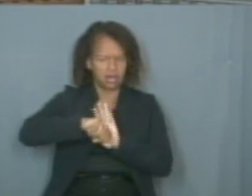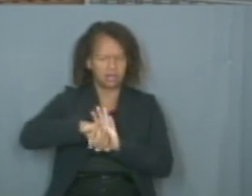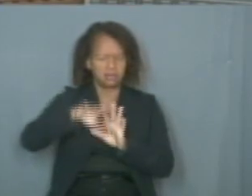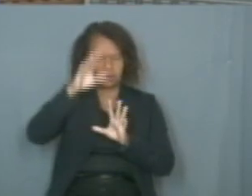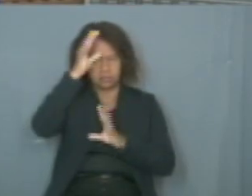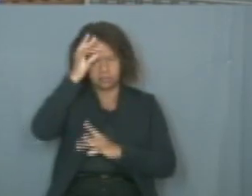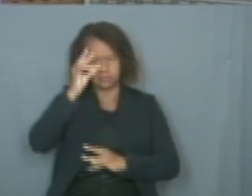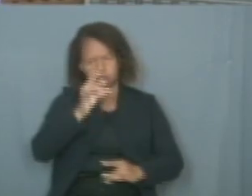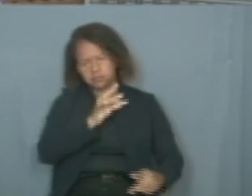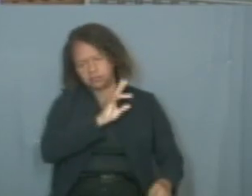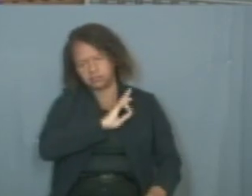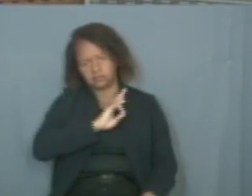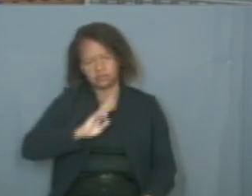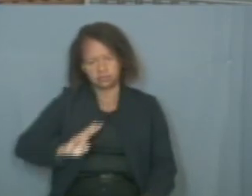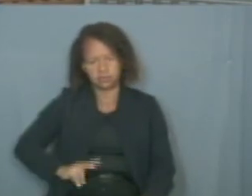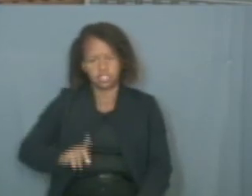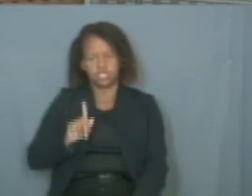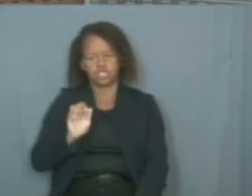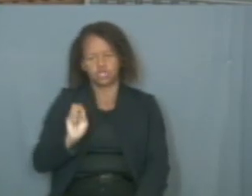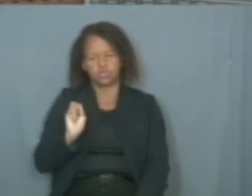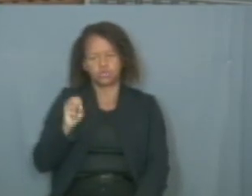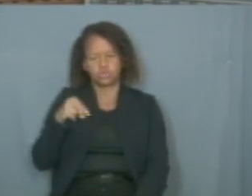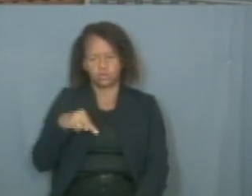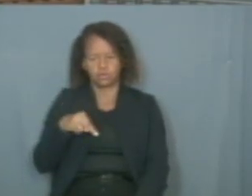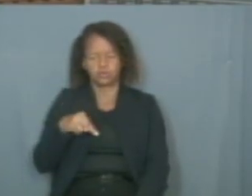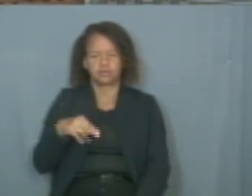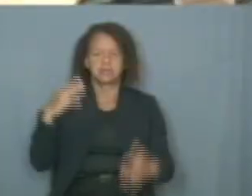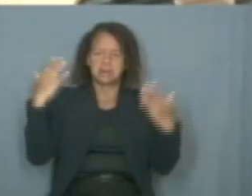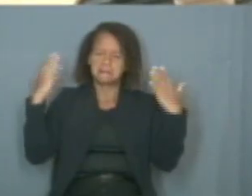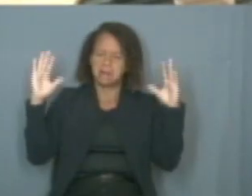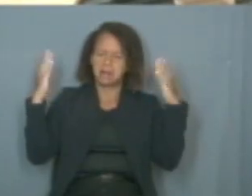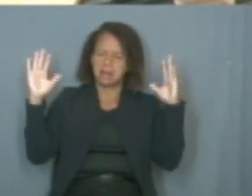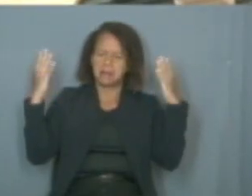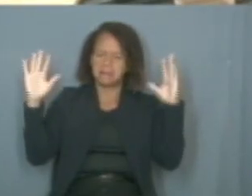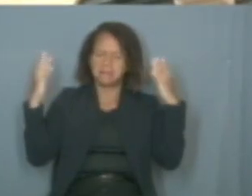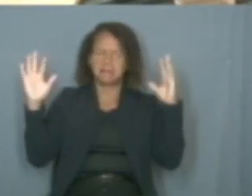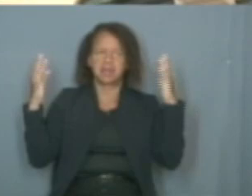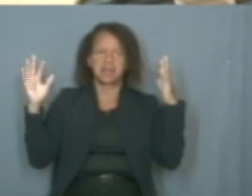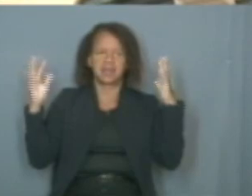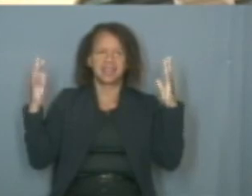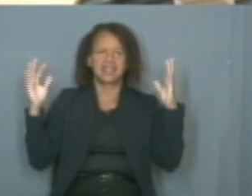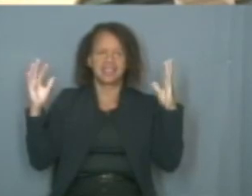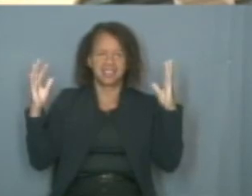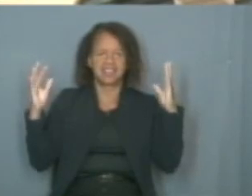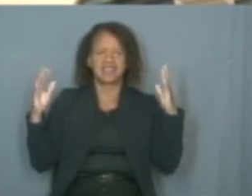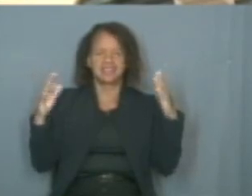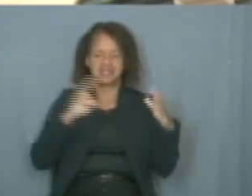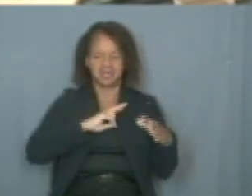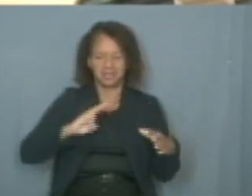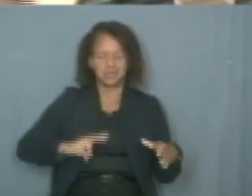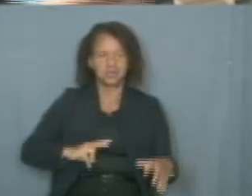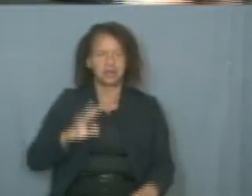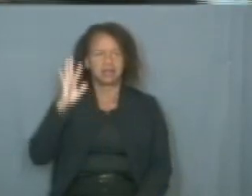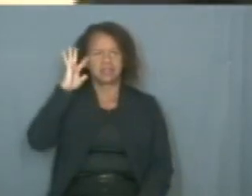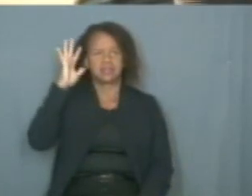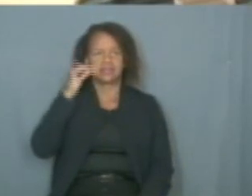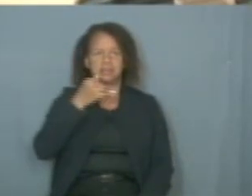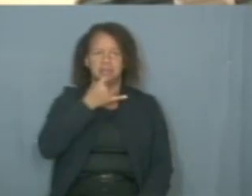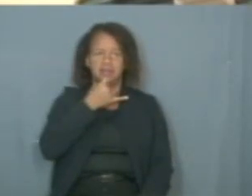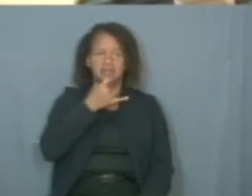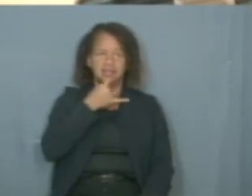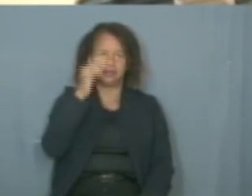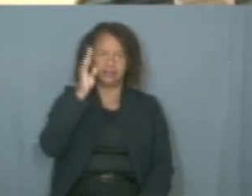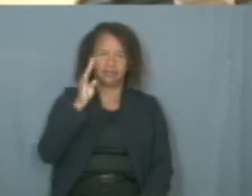ouço com atenção o vereador Gilson Filho. Parabéns pelo discurso, vereador. É muito triste pensar que no Brasil a gente